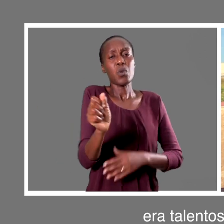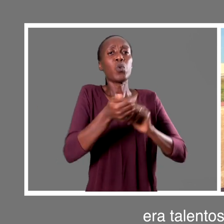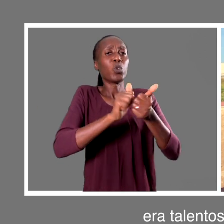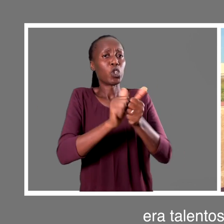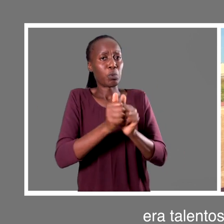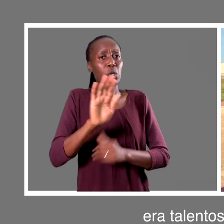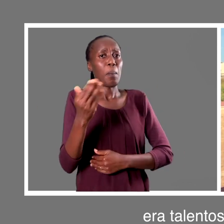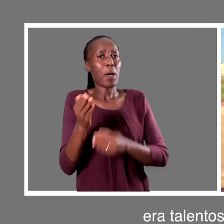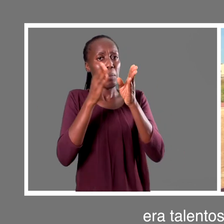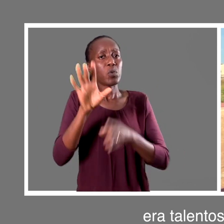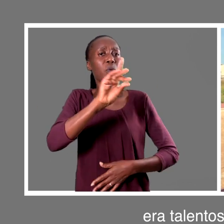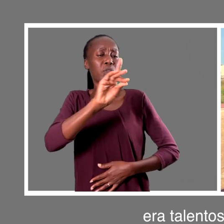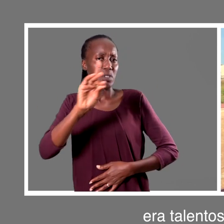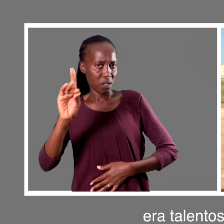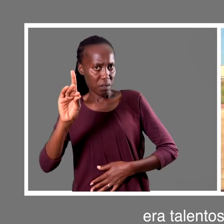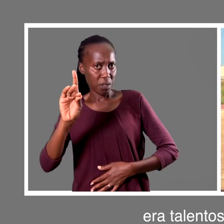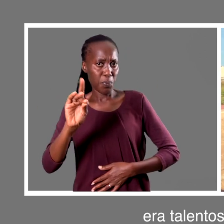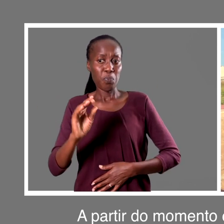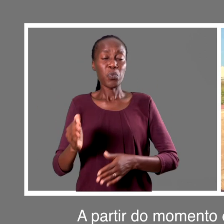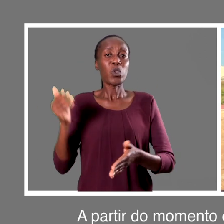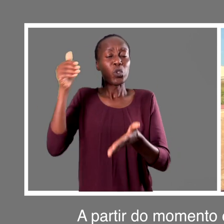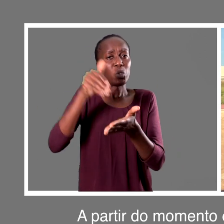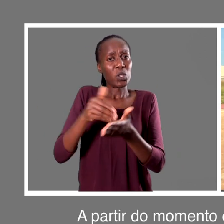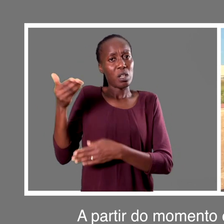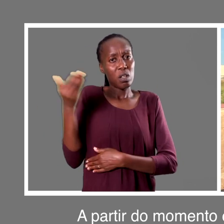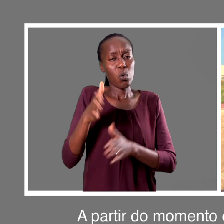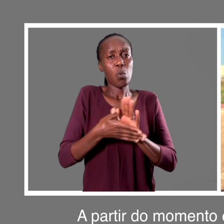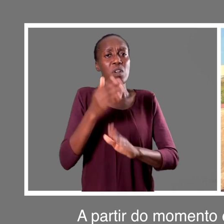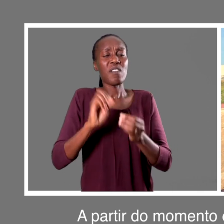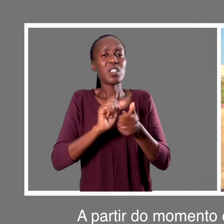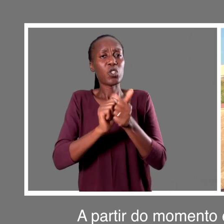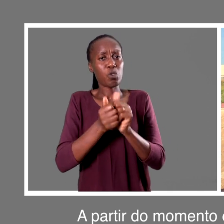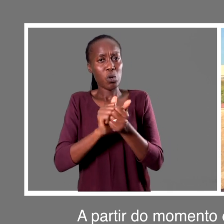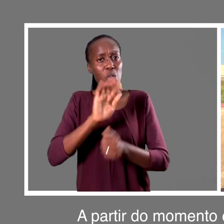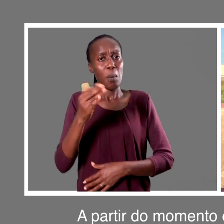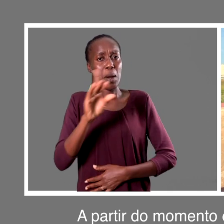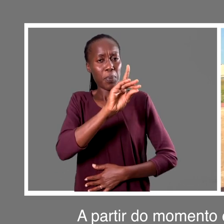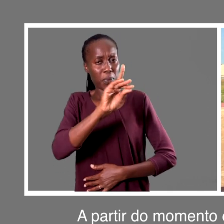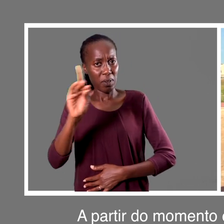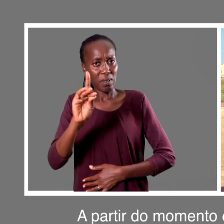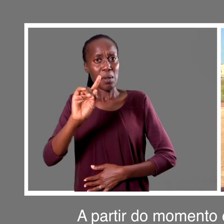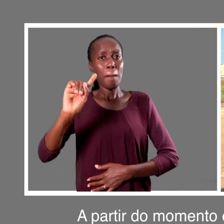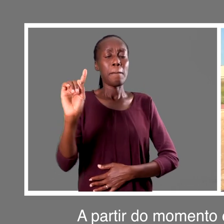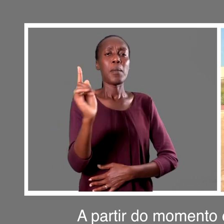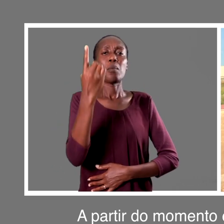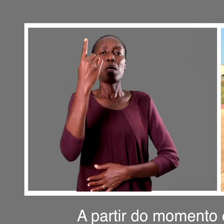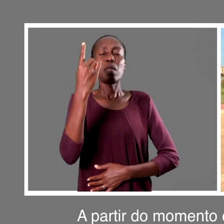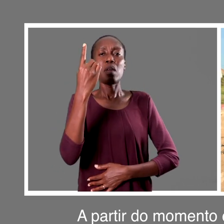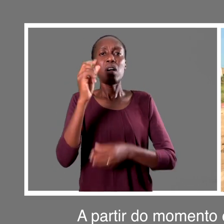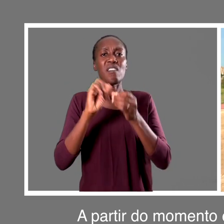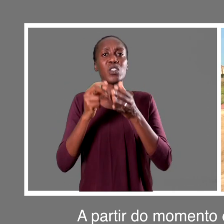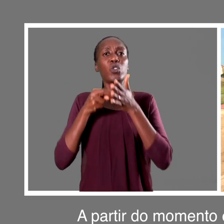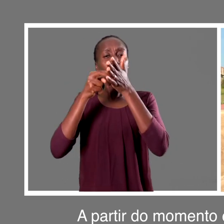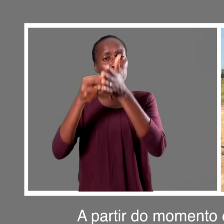buscá-lo para poder, portanto, fazer o desporto adaptado. Então, a partir daquele momento que ela veio aqui para fazer o desporto adaptado